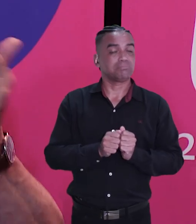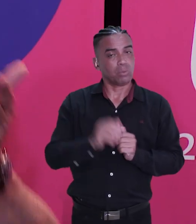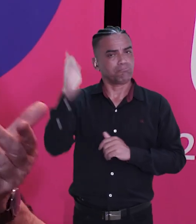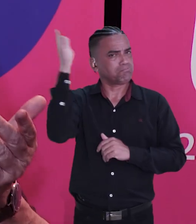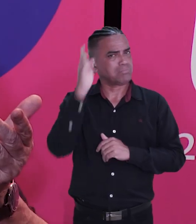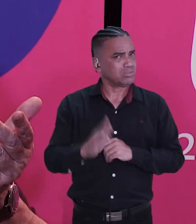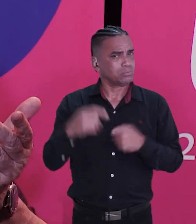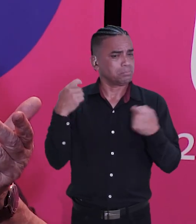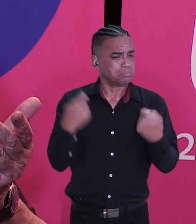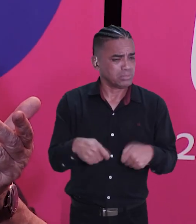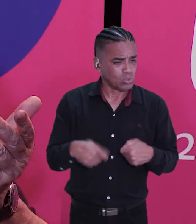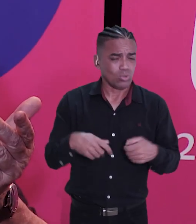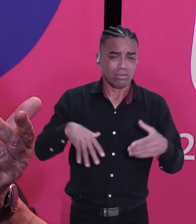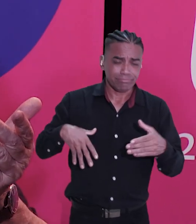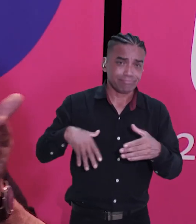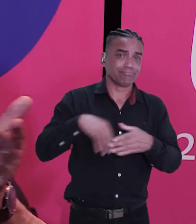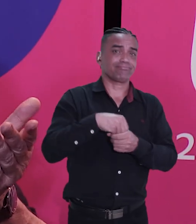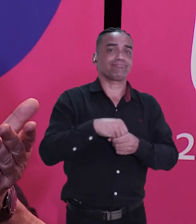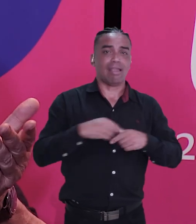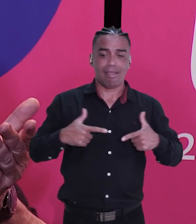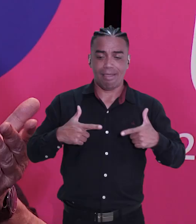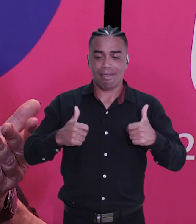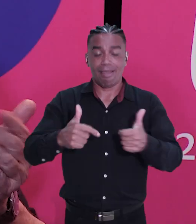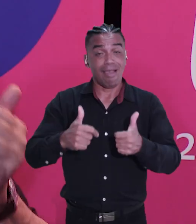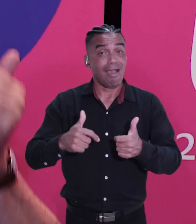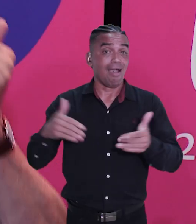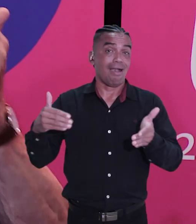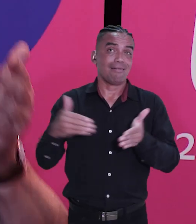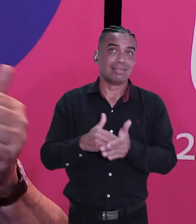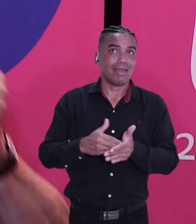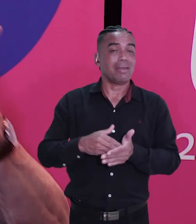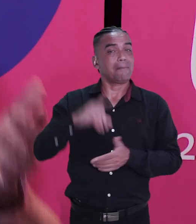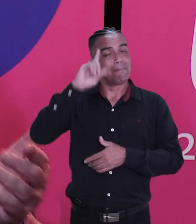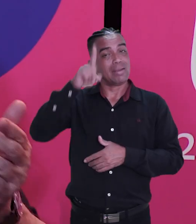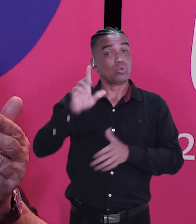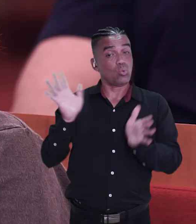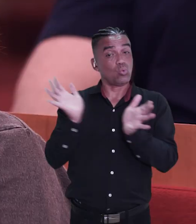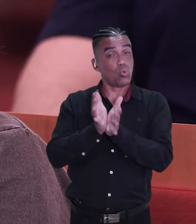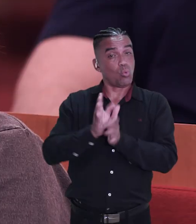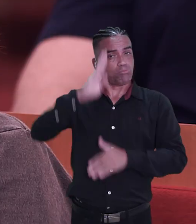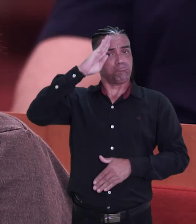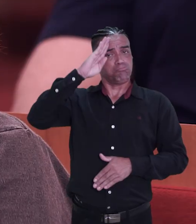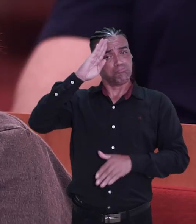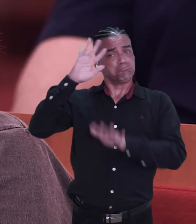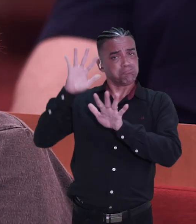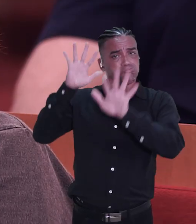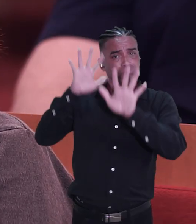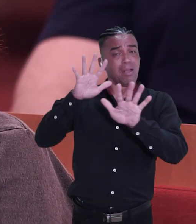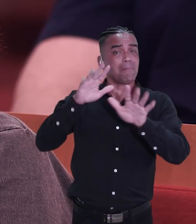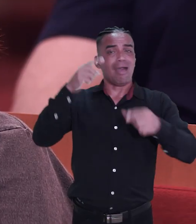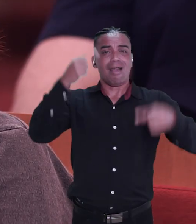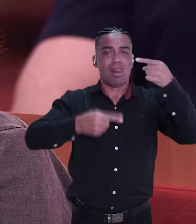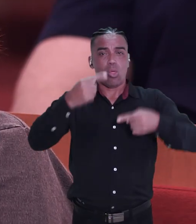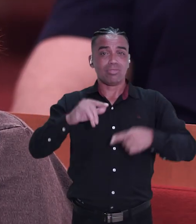o Brasil teve que aderir à guerra, até que eventualmente até mandou soldados lá para lutar na Itália. Agora você